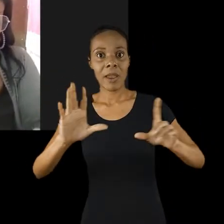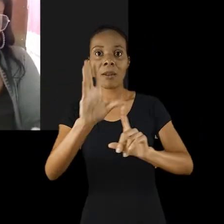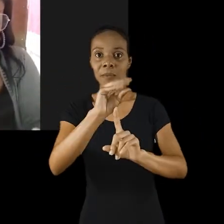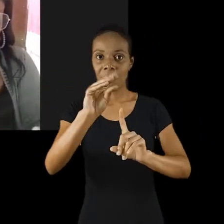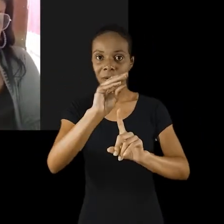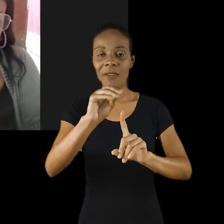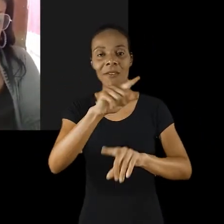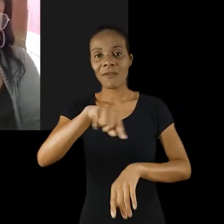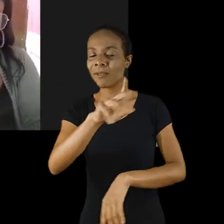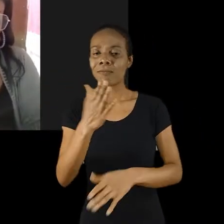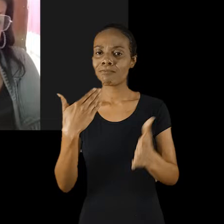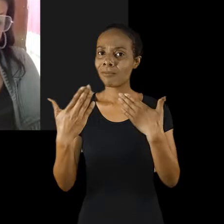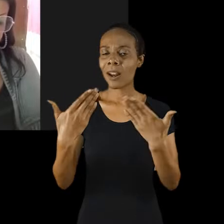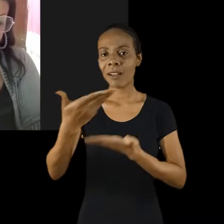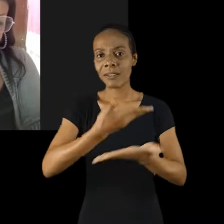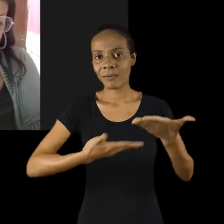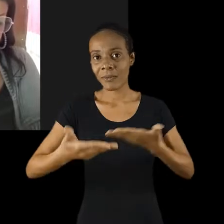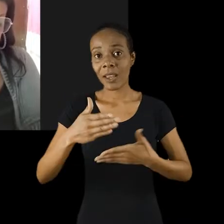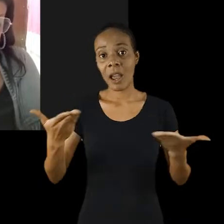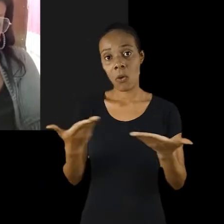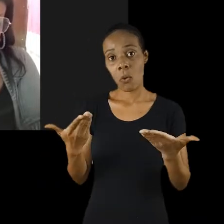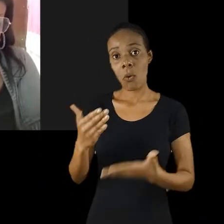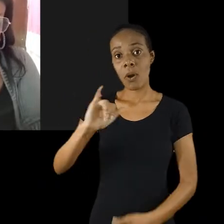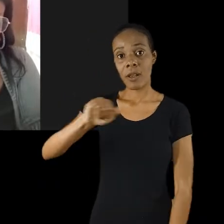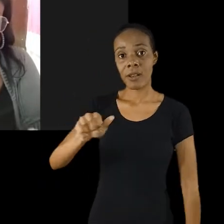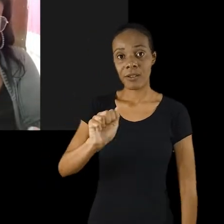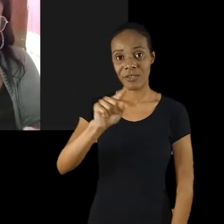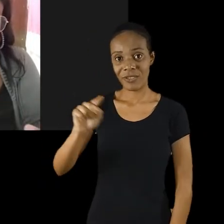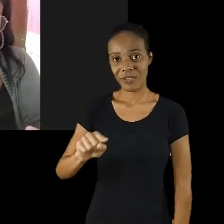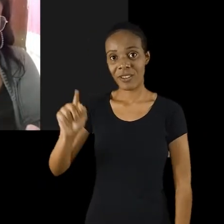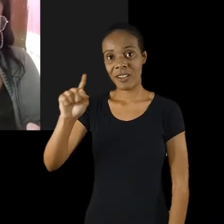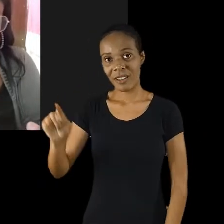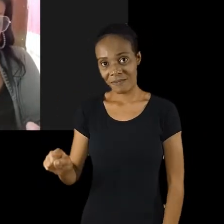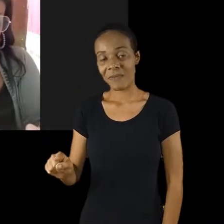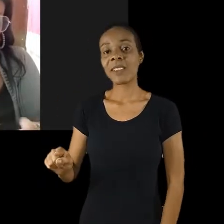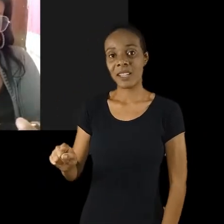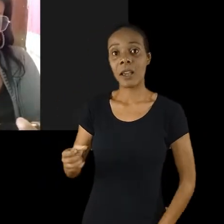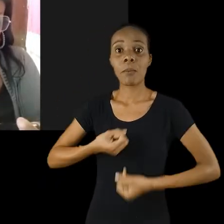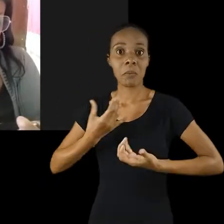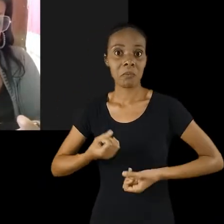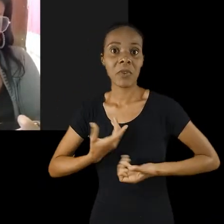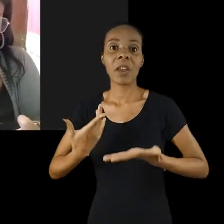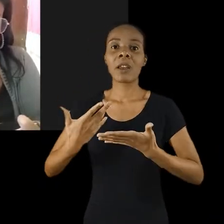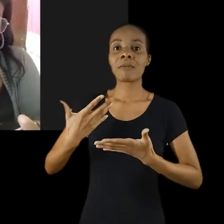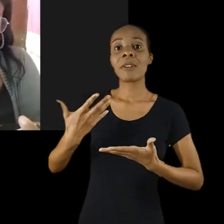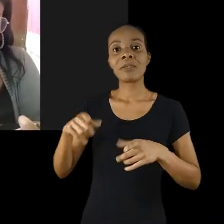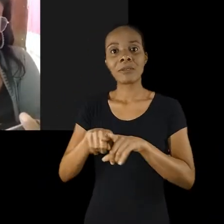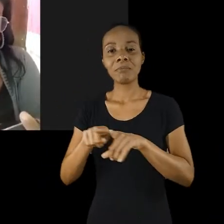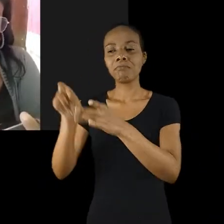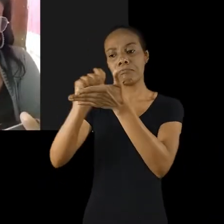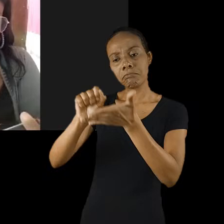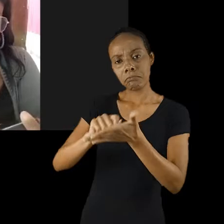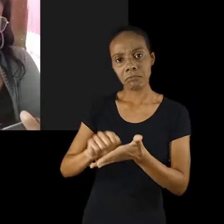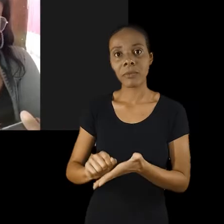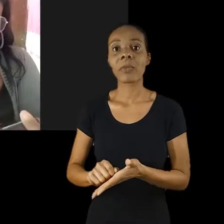Orimauá, que é poeta, cantador, rezador, mestre de cerimônia e escritor. Em 2016, iniciou sua caminhada